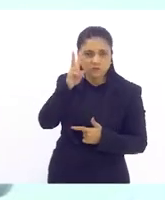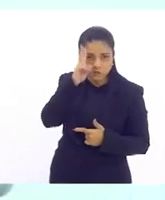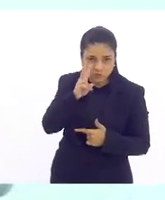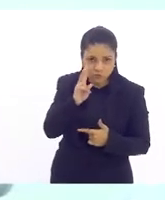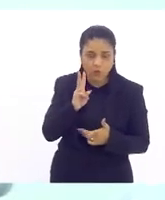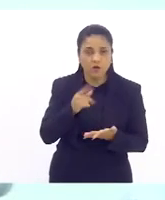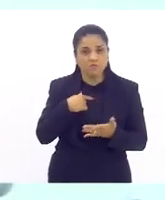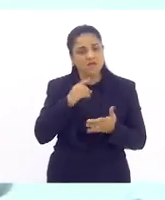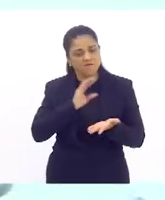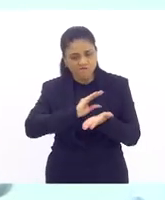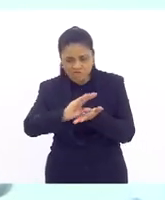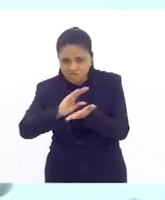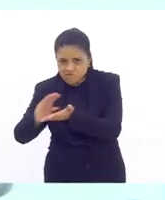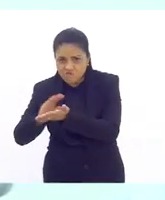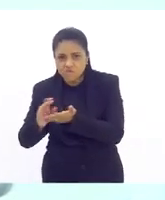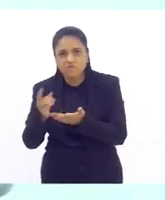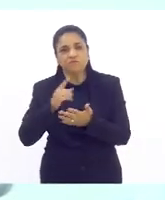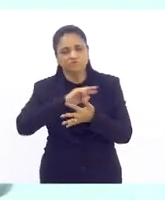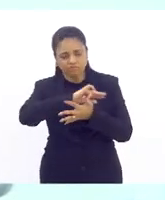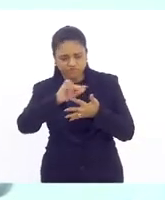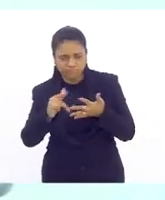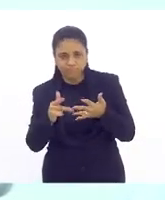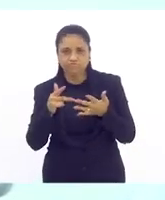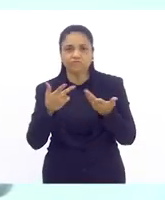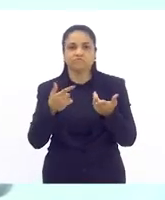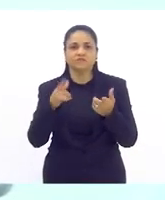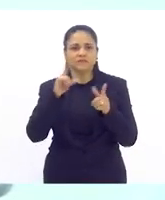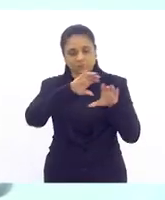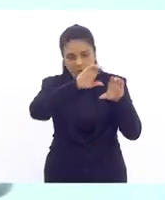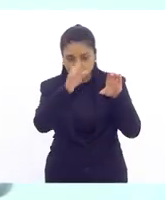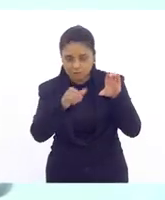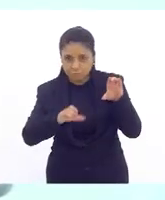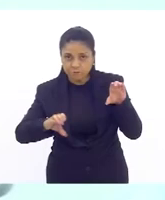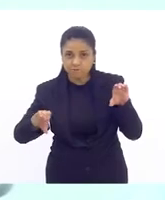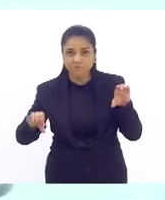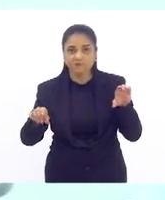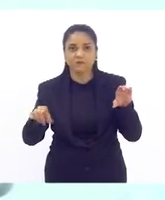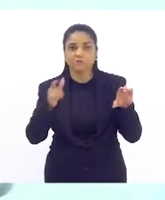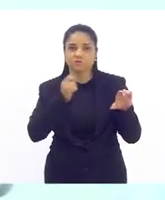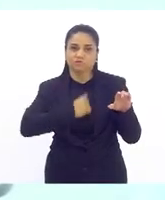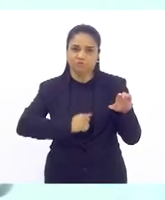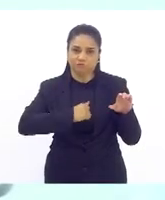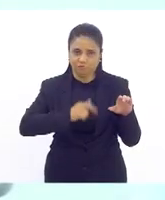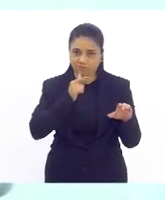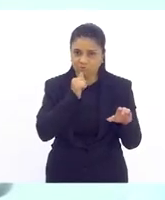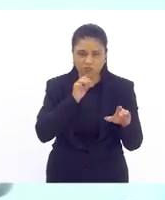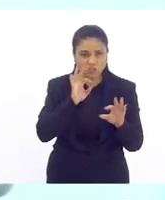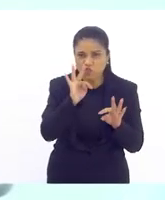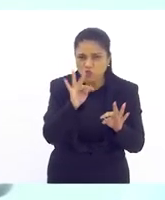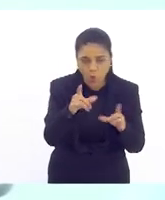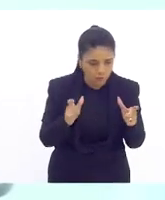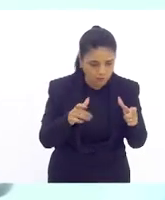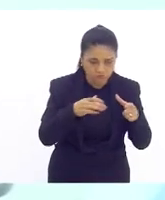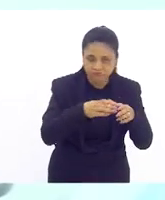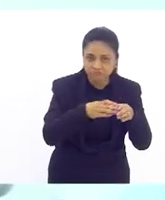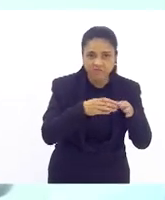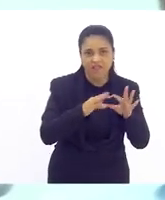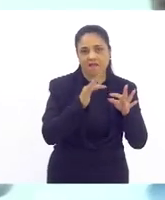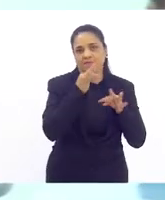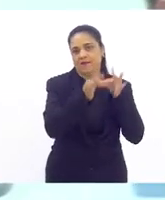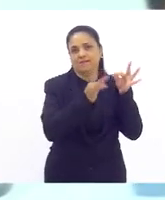dessas intervenções estão ligadas ao saneamento hoje O saneamento se sabe que não é só estação de tratamento e